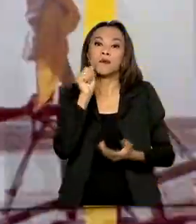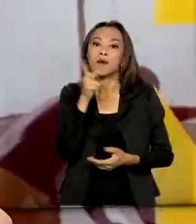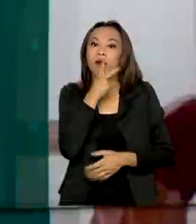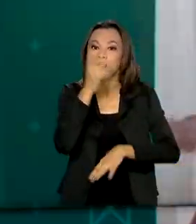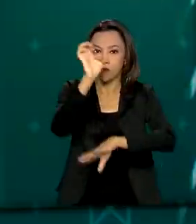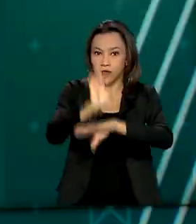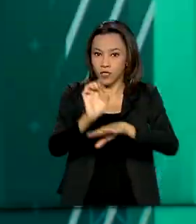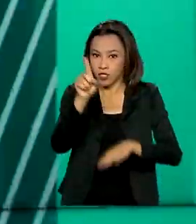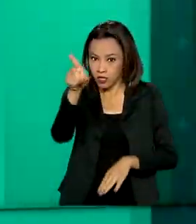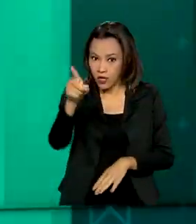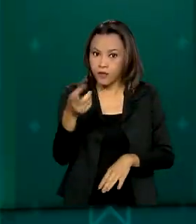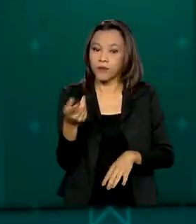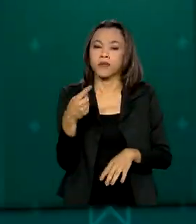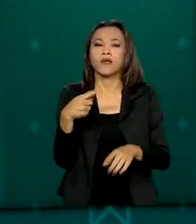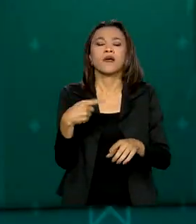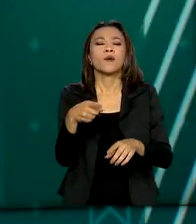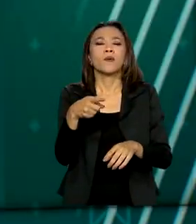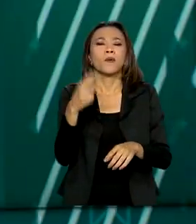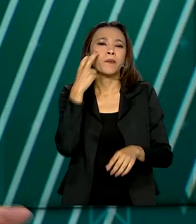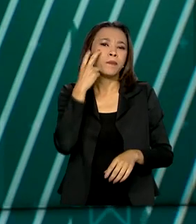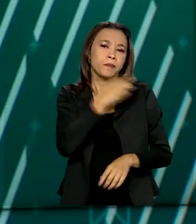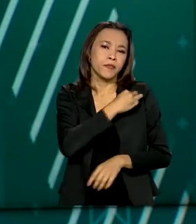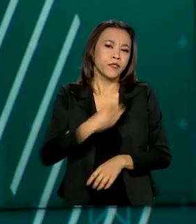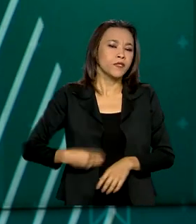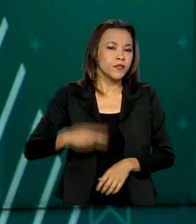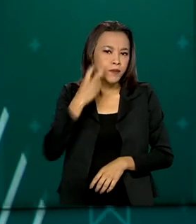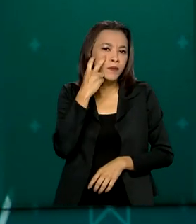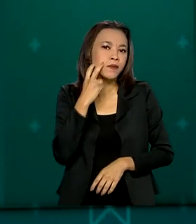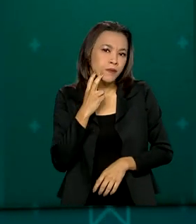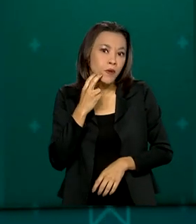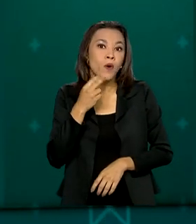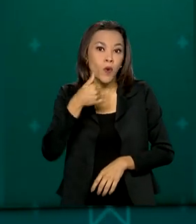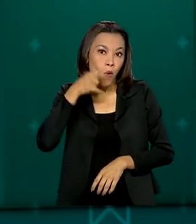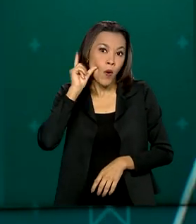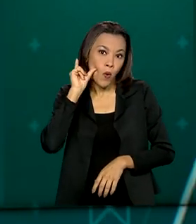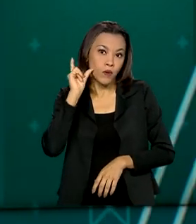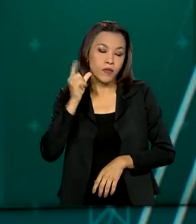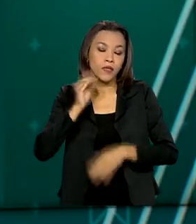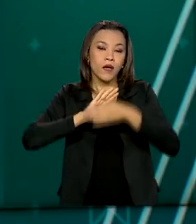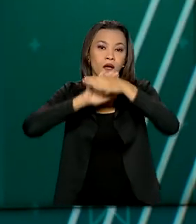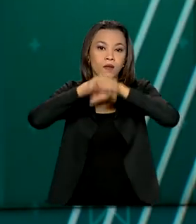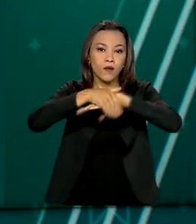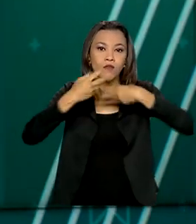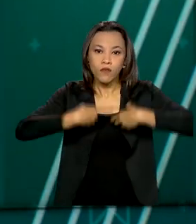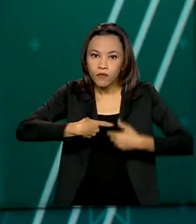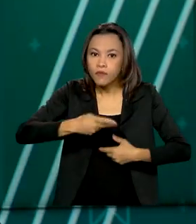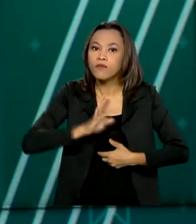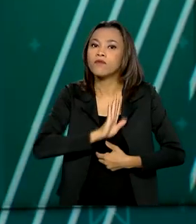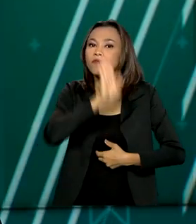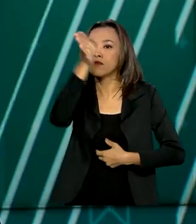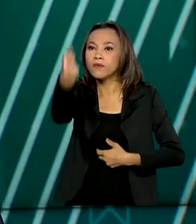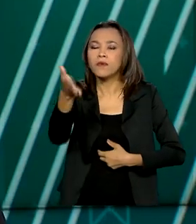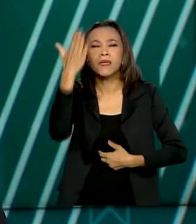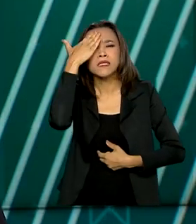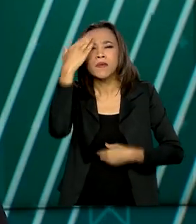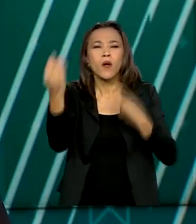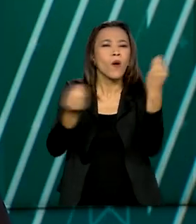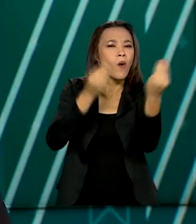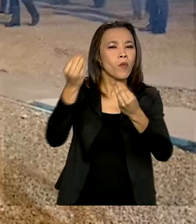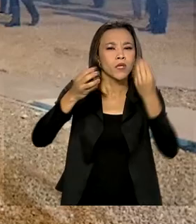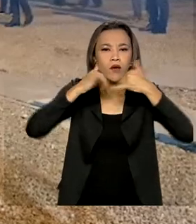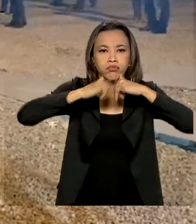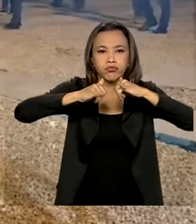o ministro de Minas e energia Bento Albuquerque esteve ontem à noite em Macapá para acompanhar Como está o fornecimento de energia para a